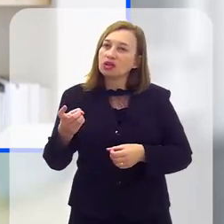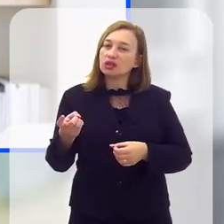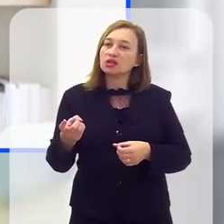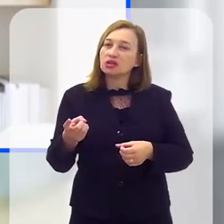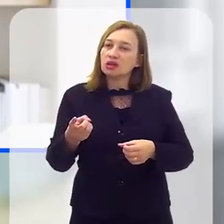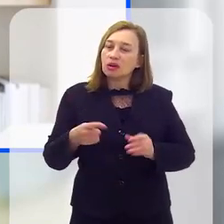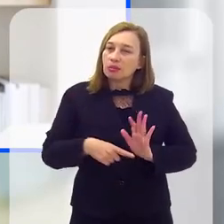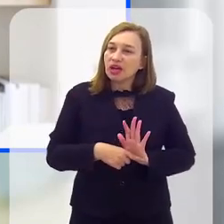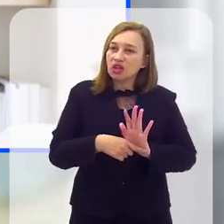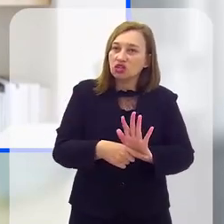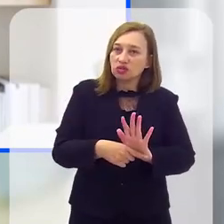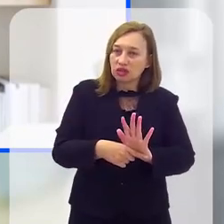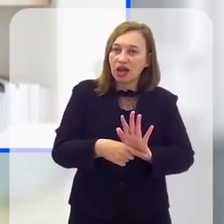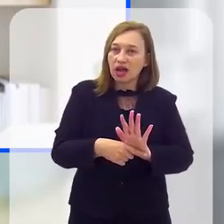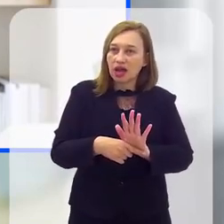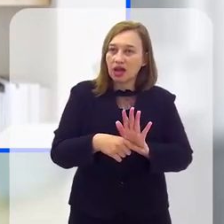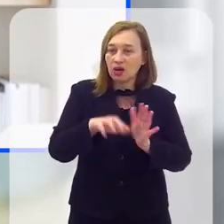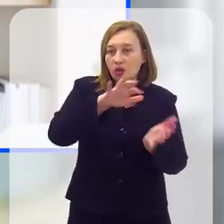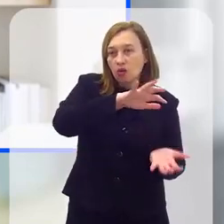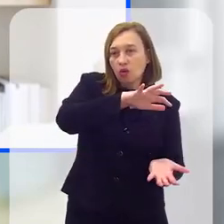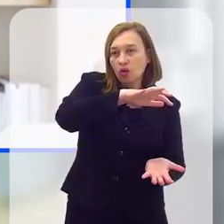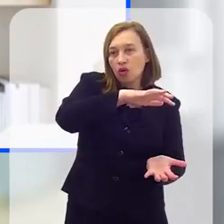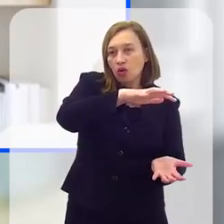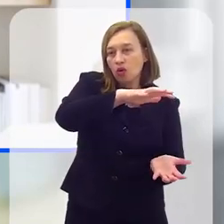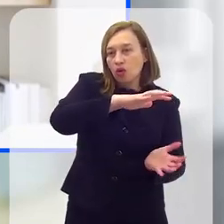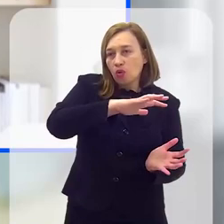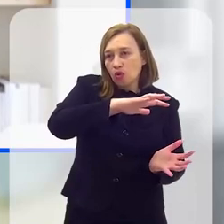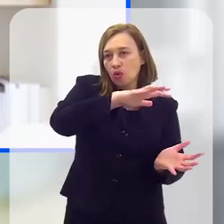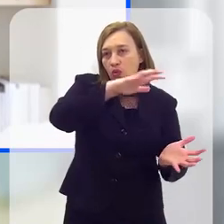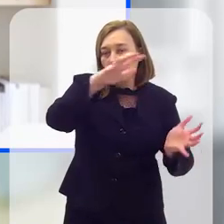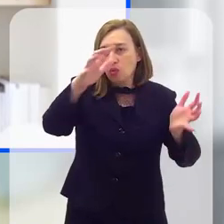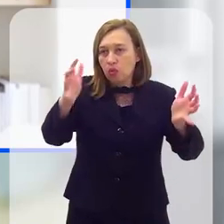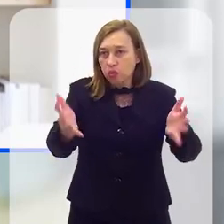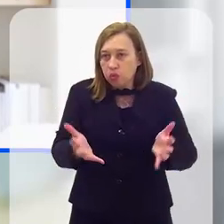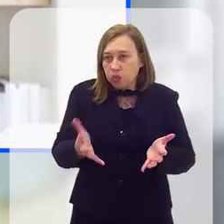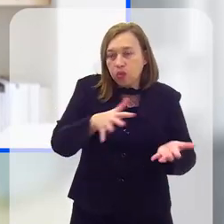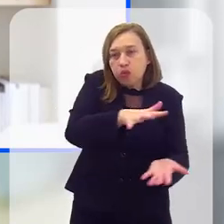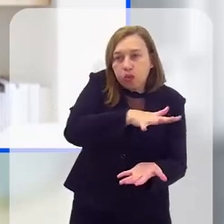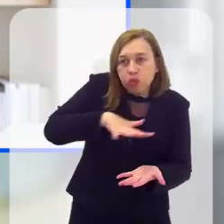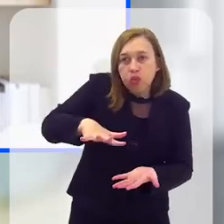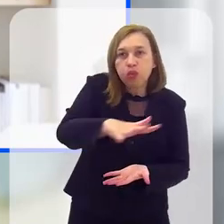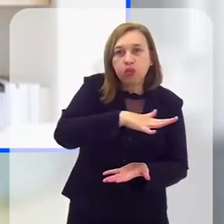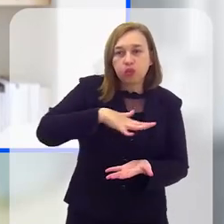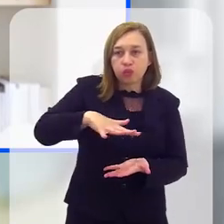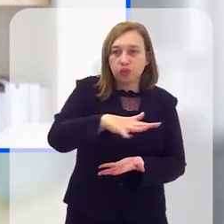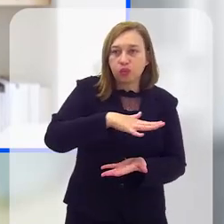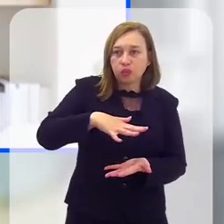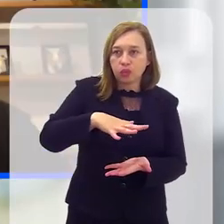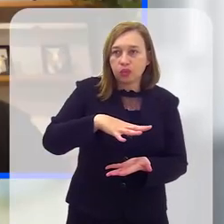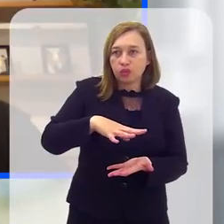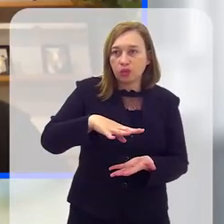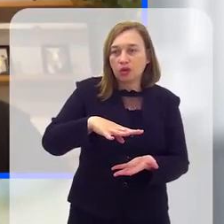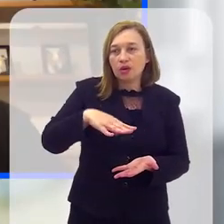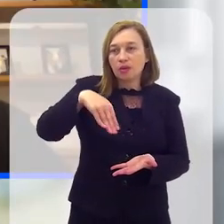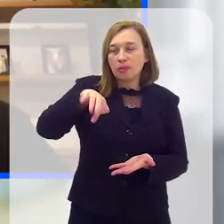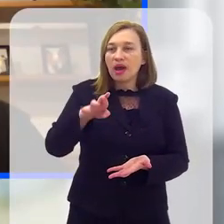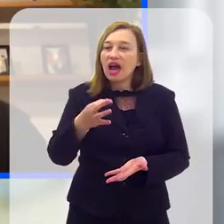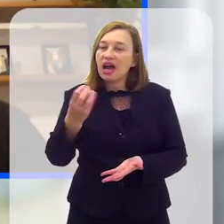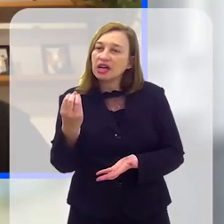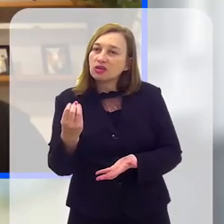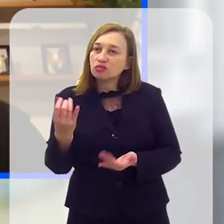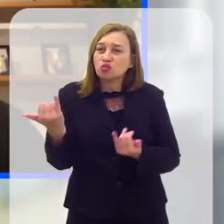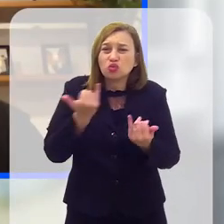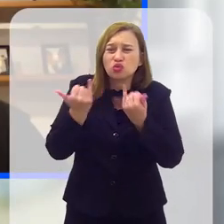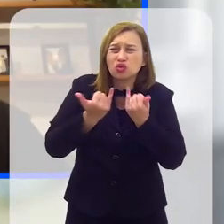reverter os danos causados ao ecossistema marinho. Mas tentando trazer mais aqui para o Rio de Janeiro, a poluição da Baía de Guanabara é tema constante,